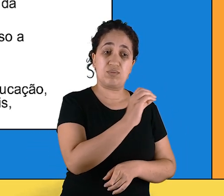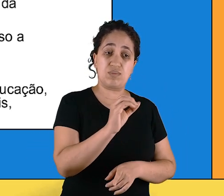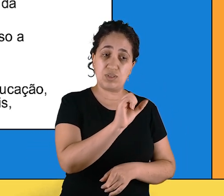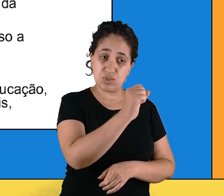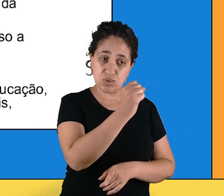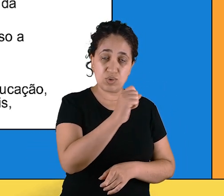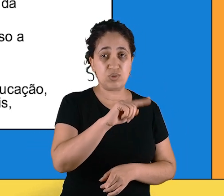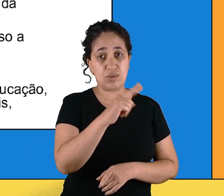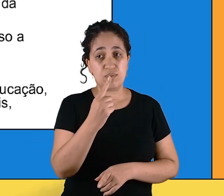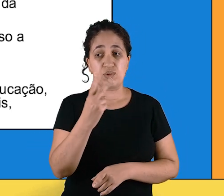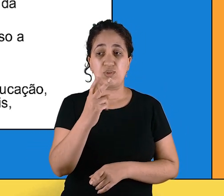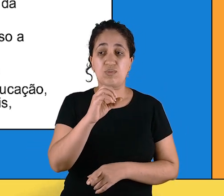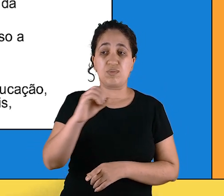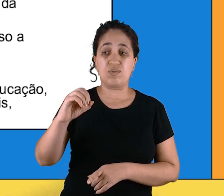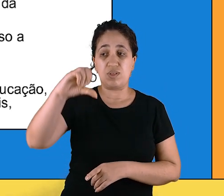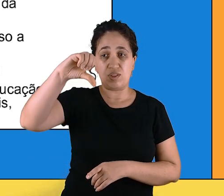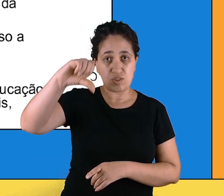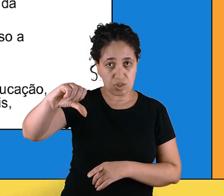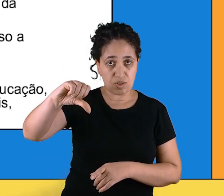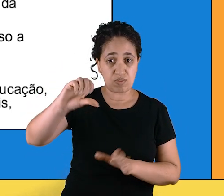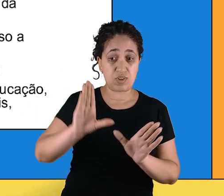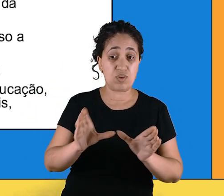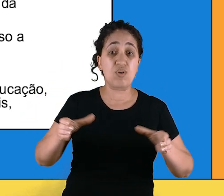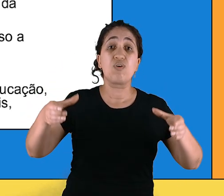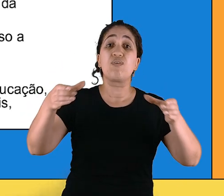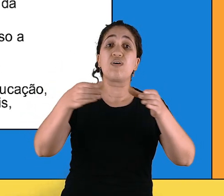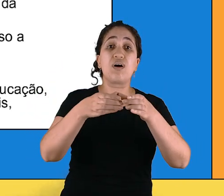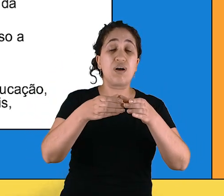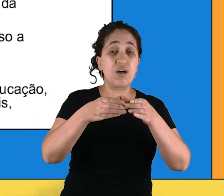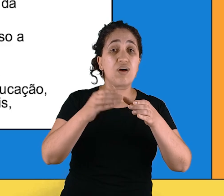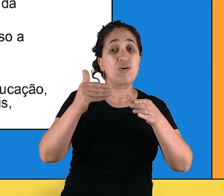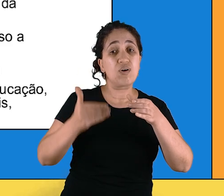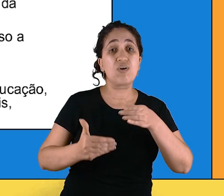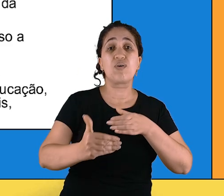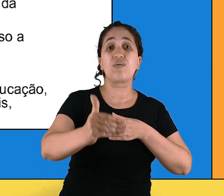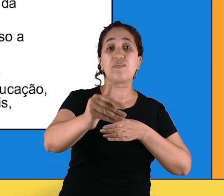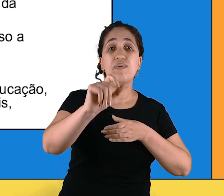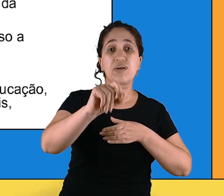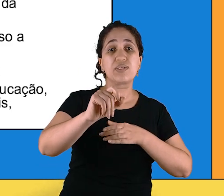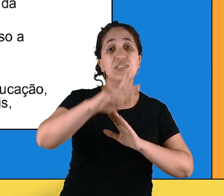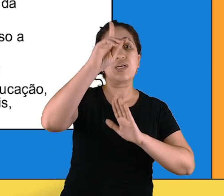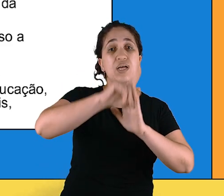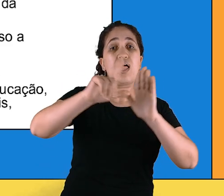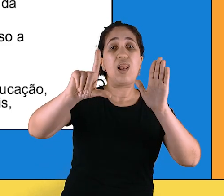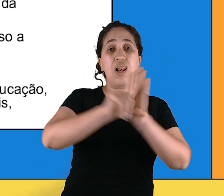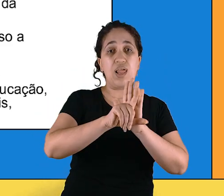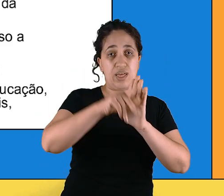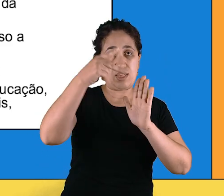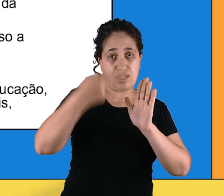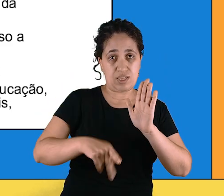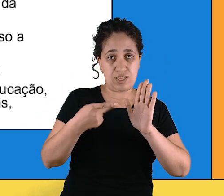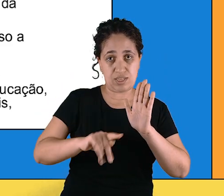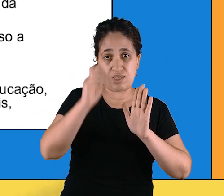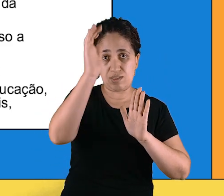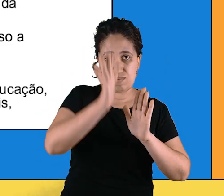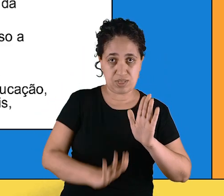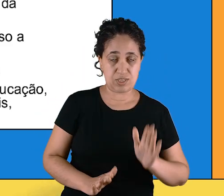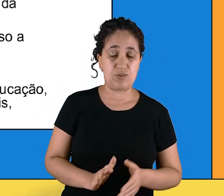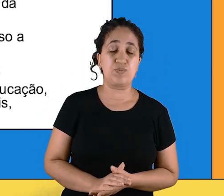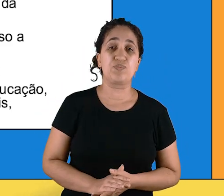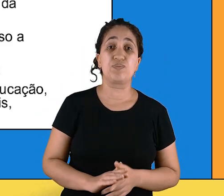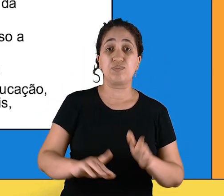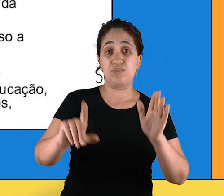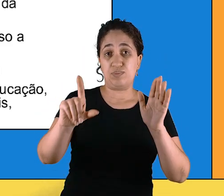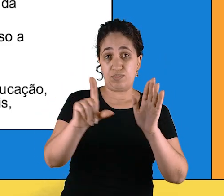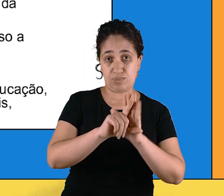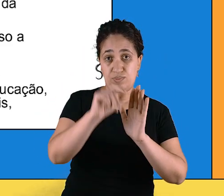2008 e, em 2009, a convenção passa a ser também, né, decretada como lei no Brasil. E,